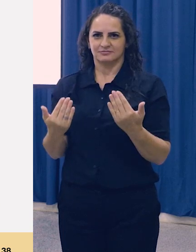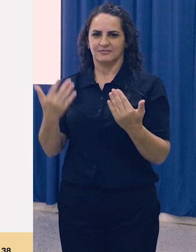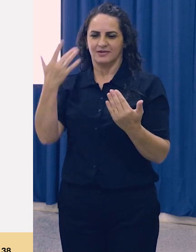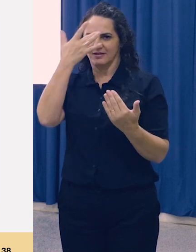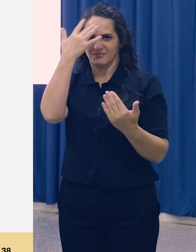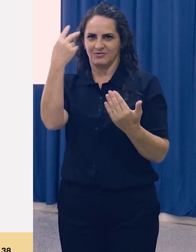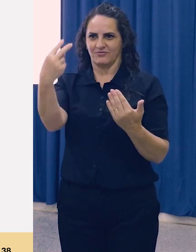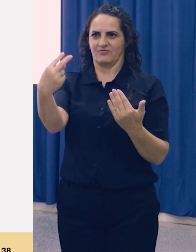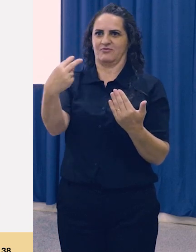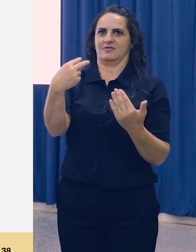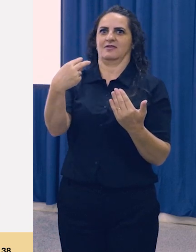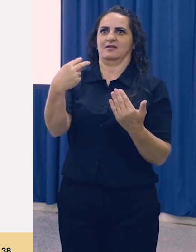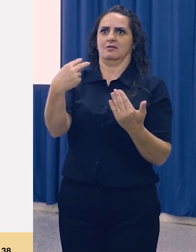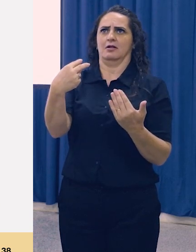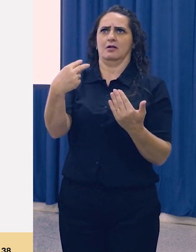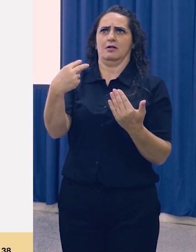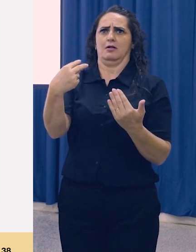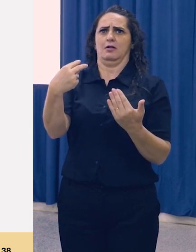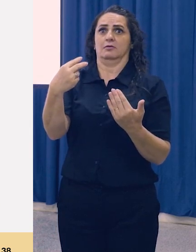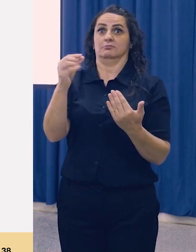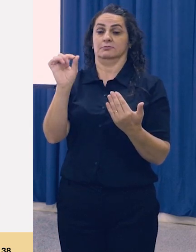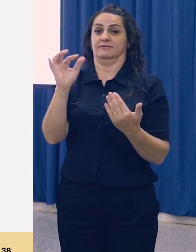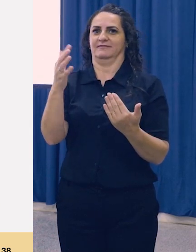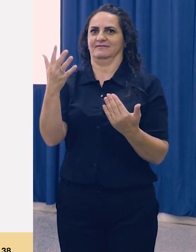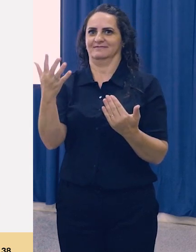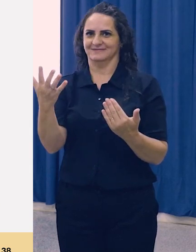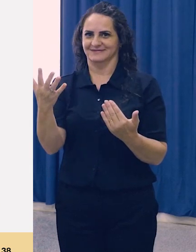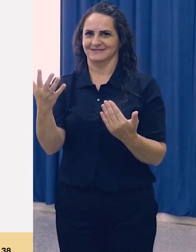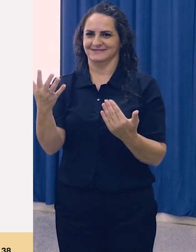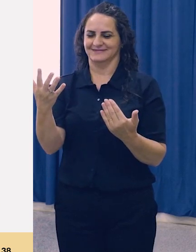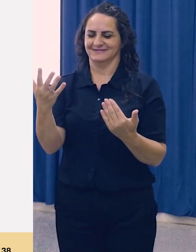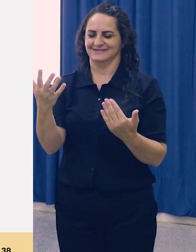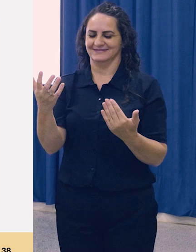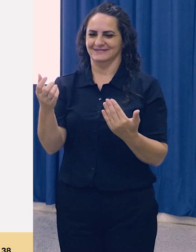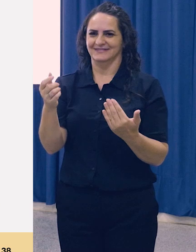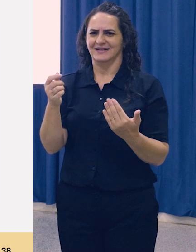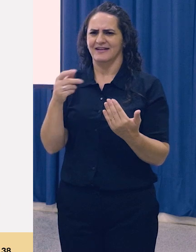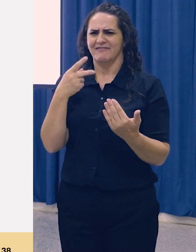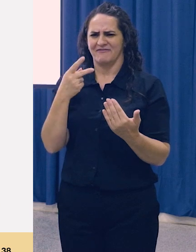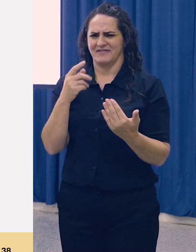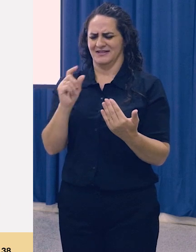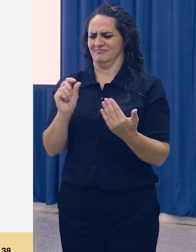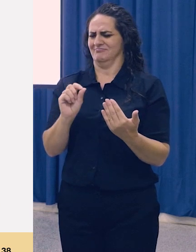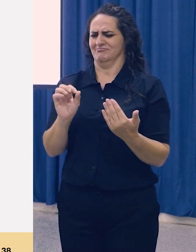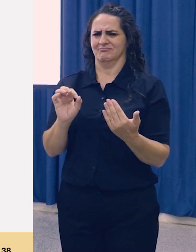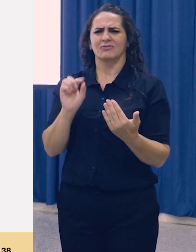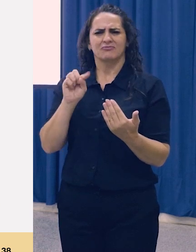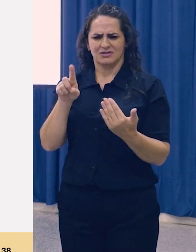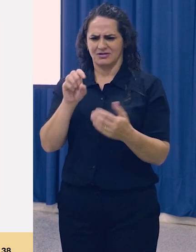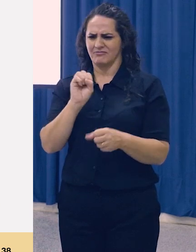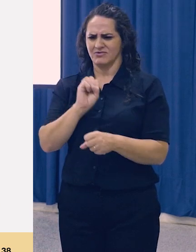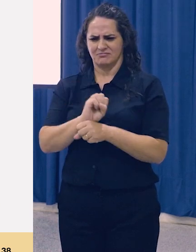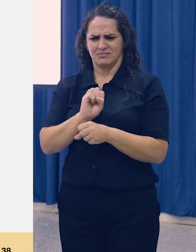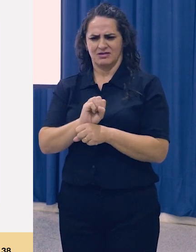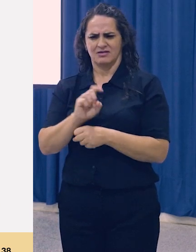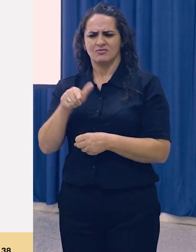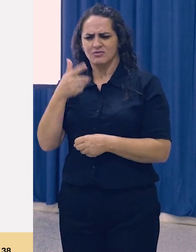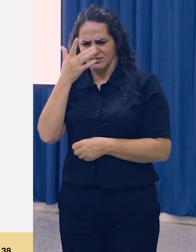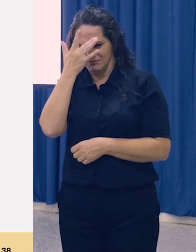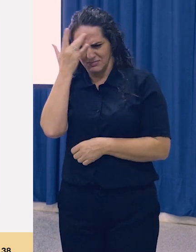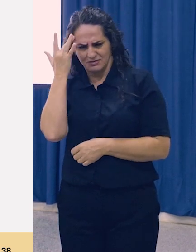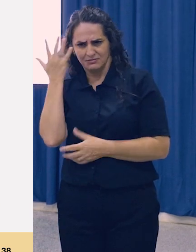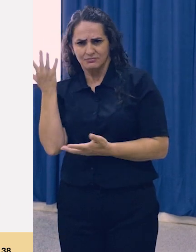tipo, alguma coisa de Stranger Things vai rolar. Mas ela fala, não, você tava esperando alguma outra